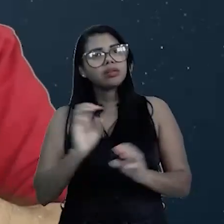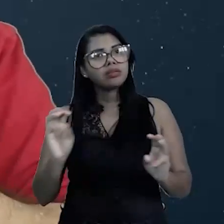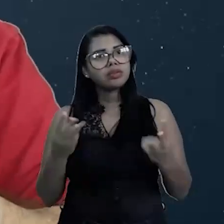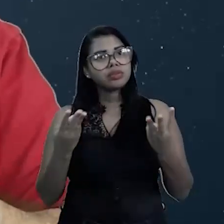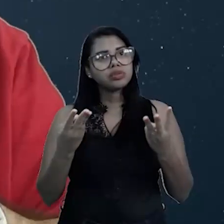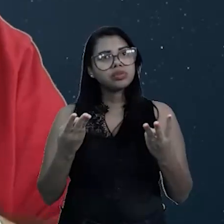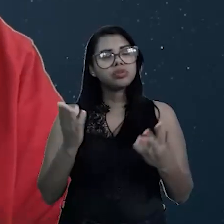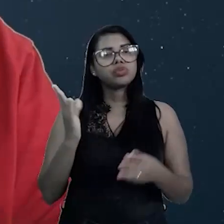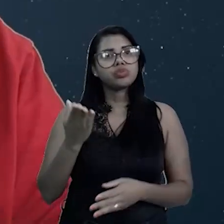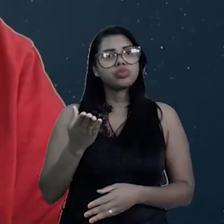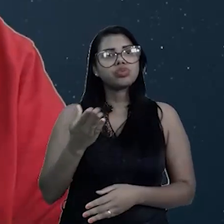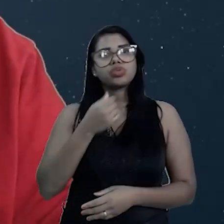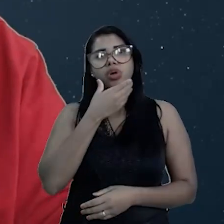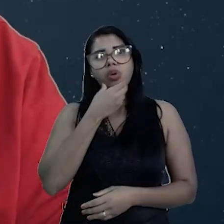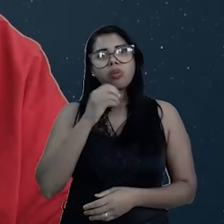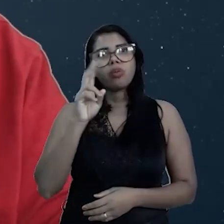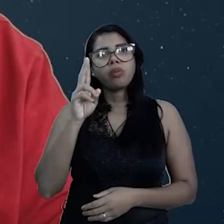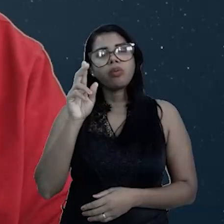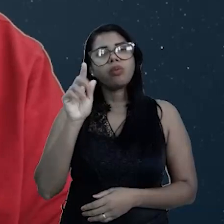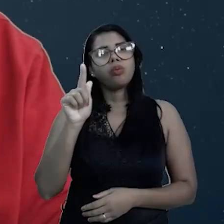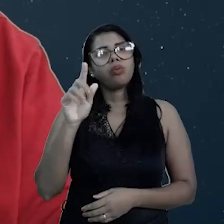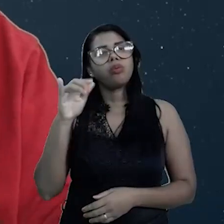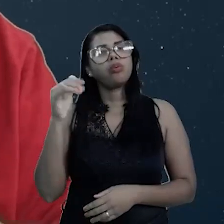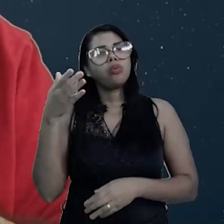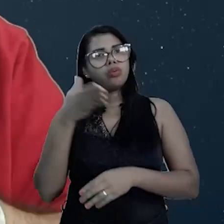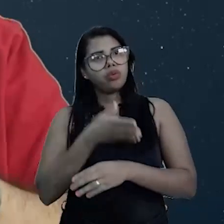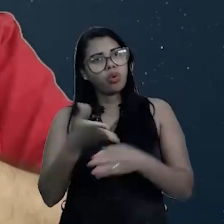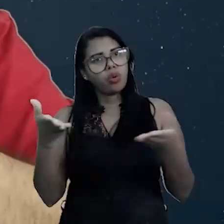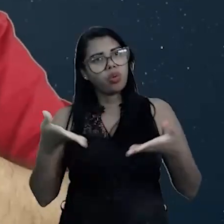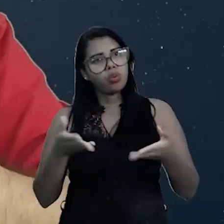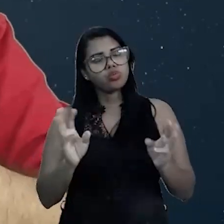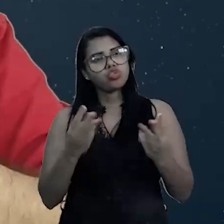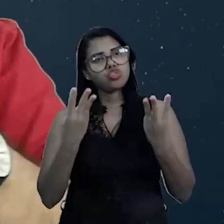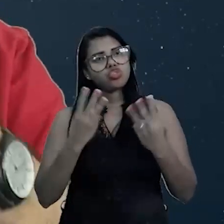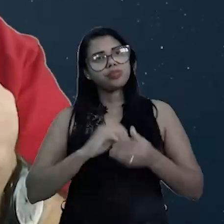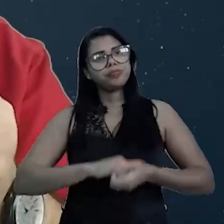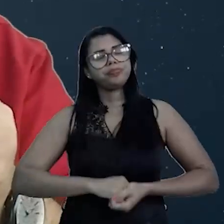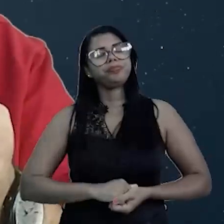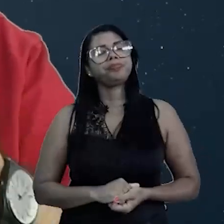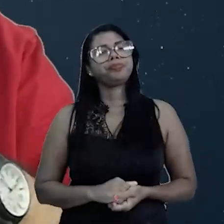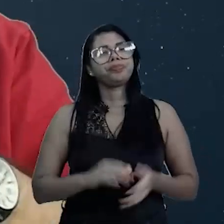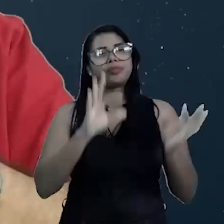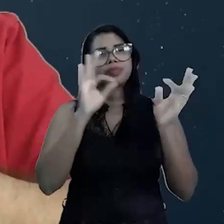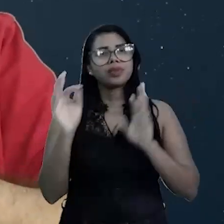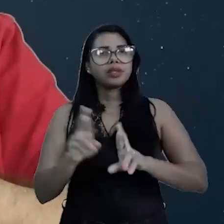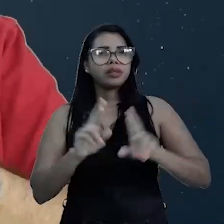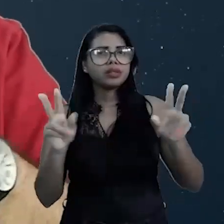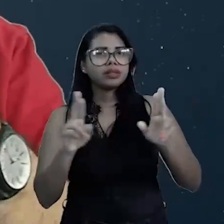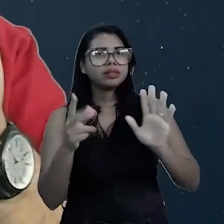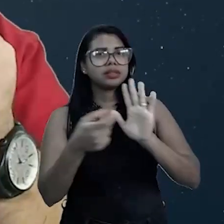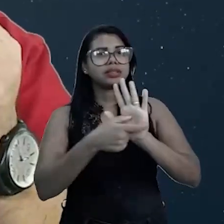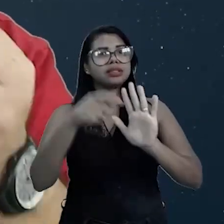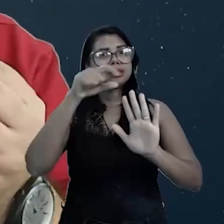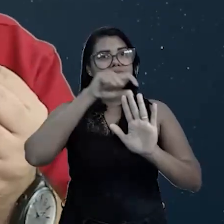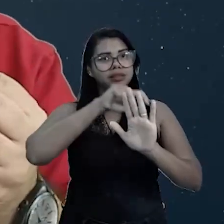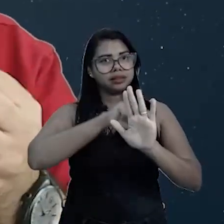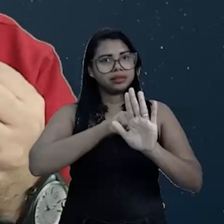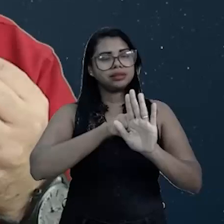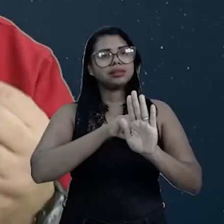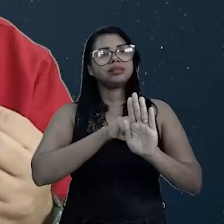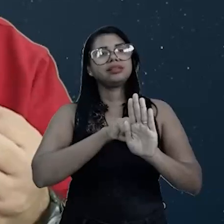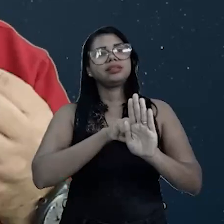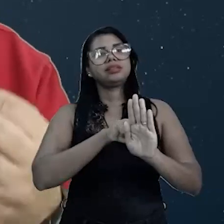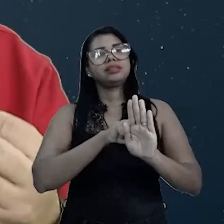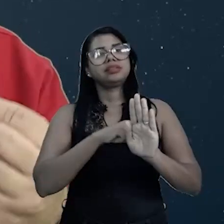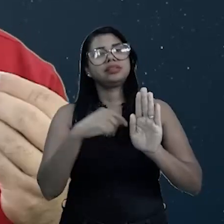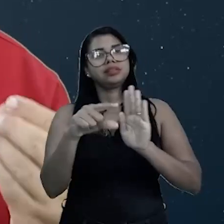Então ficou aí uma omissão, ok? Então veja a diferença da elipse e da zeugma. A elipse é